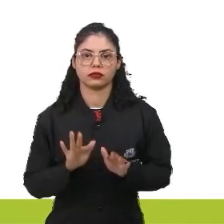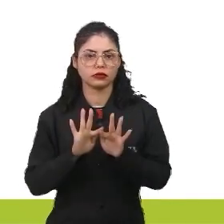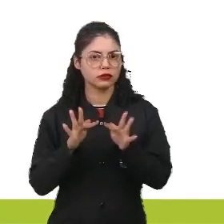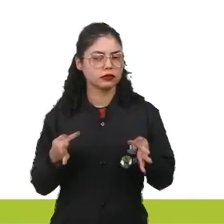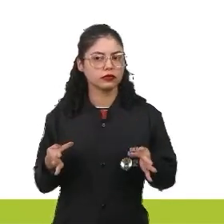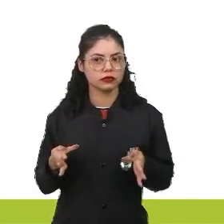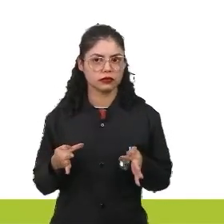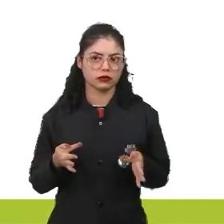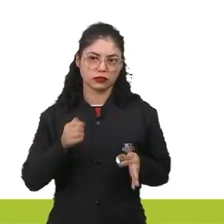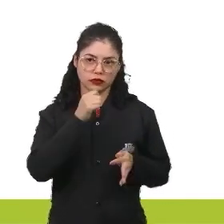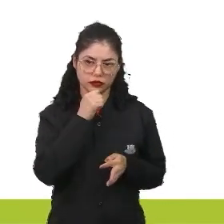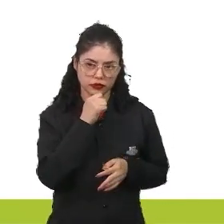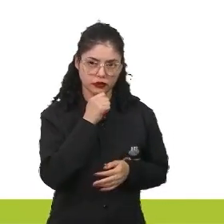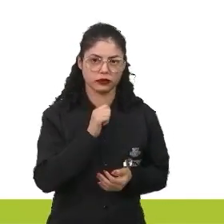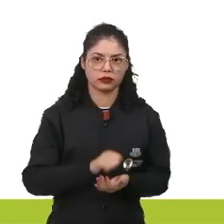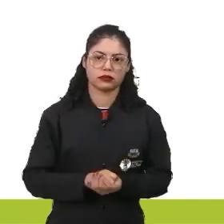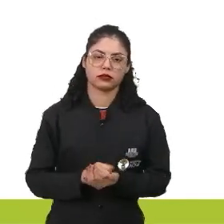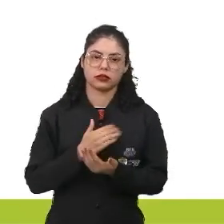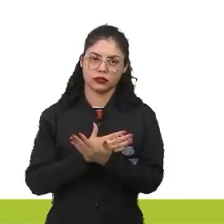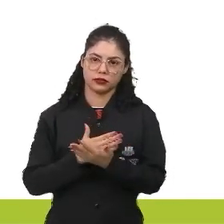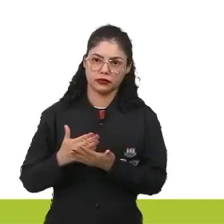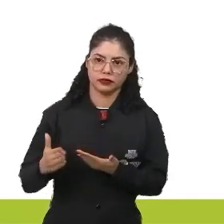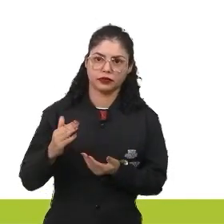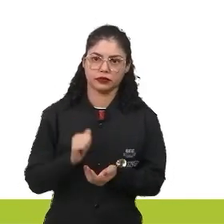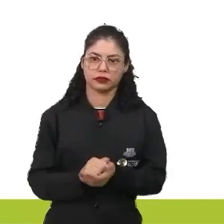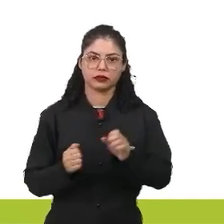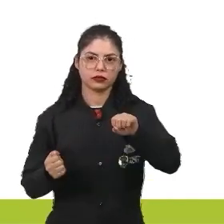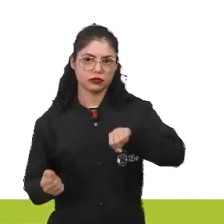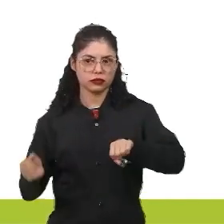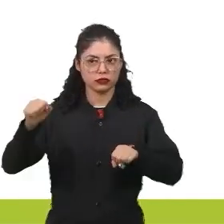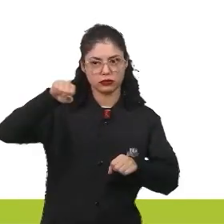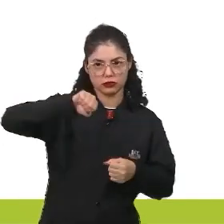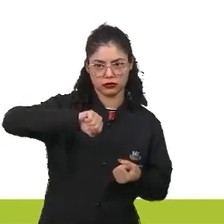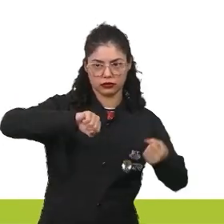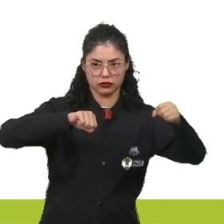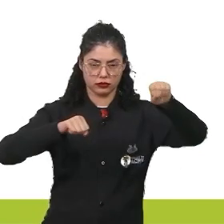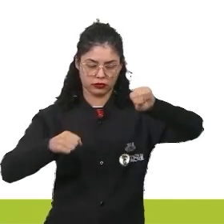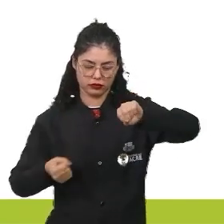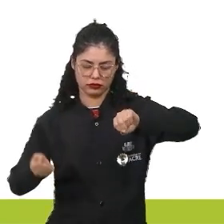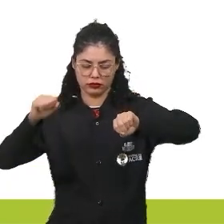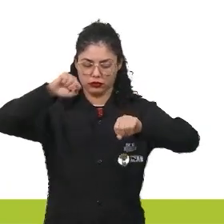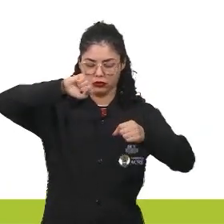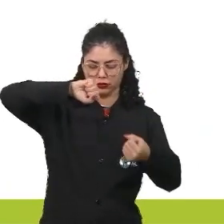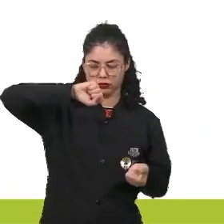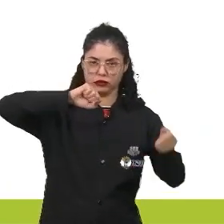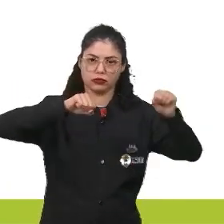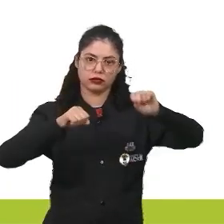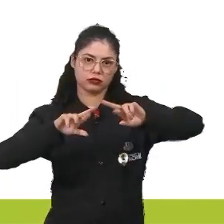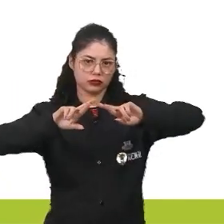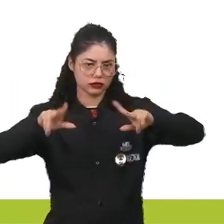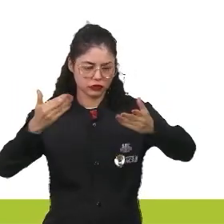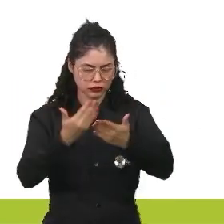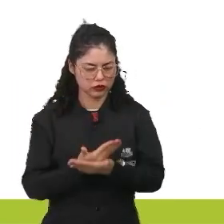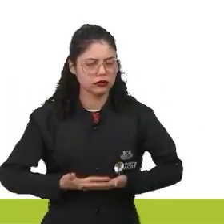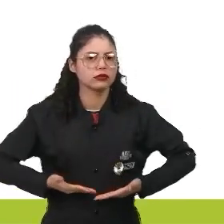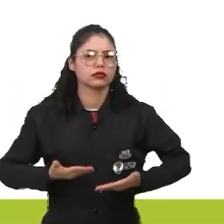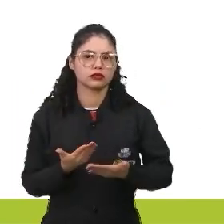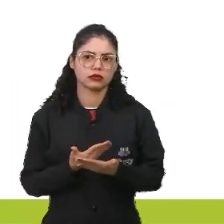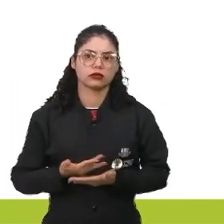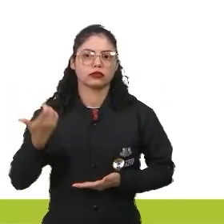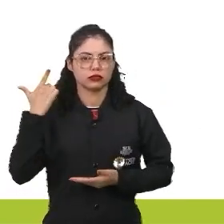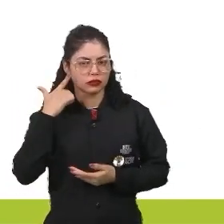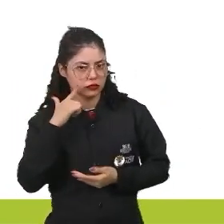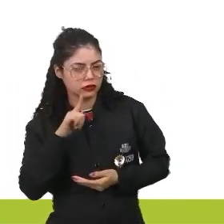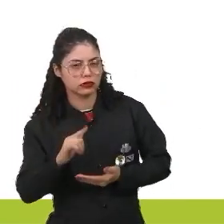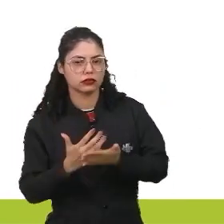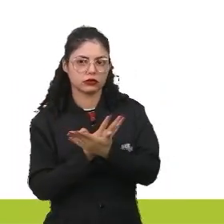se eu pegar esse recipiente, começar a virá-lo, né, de uma maneira bem cuidadosa, eu vou